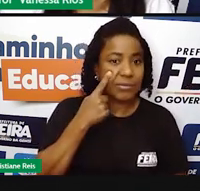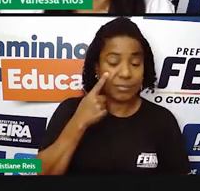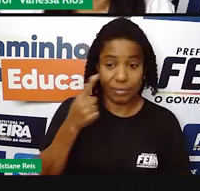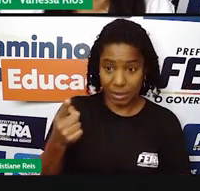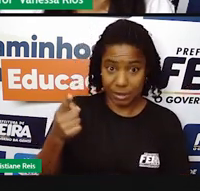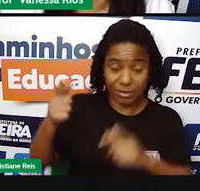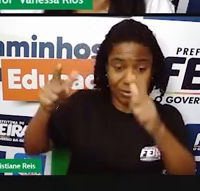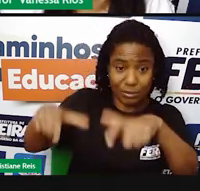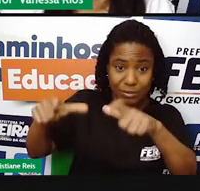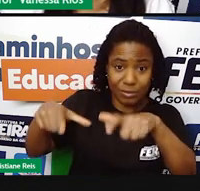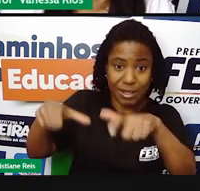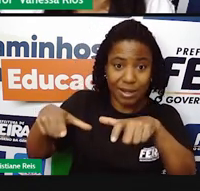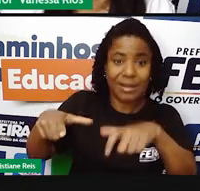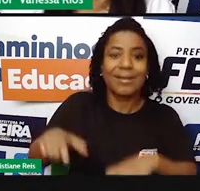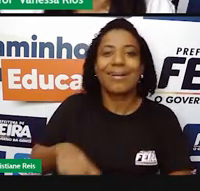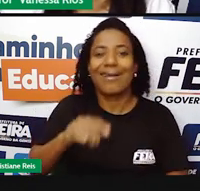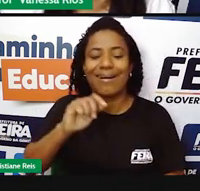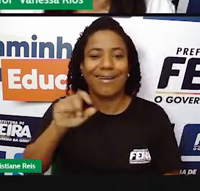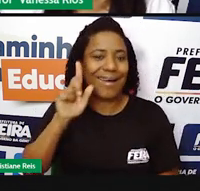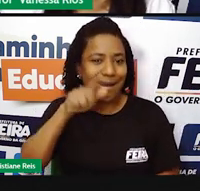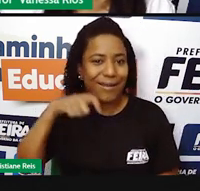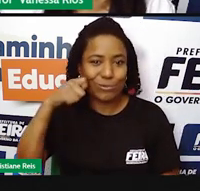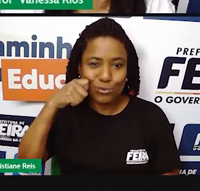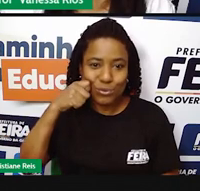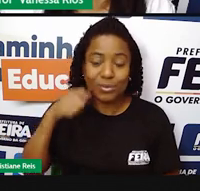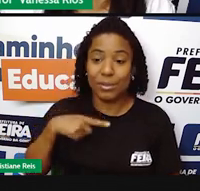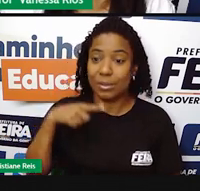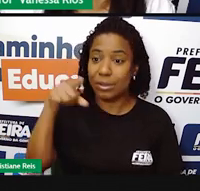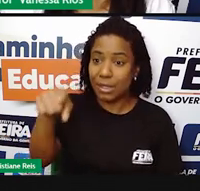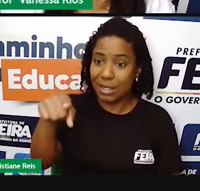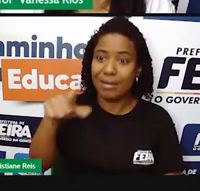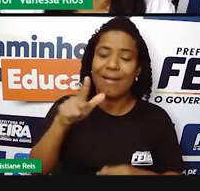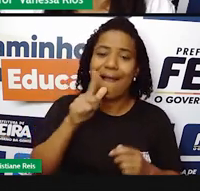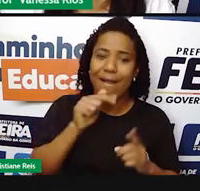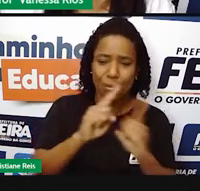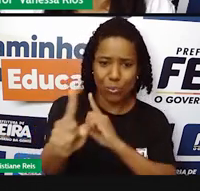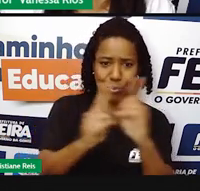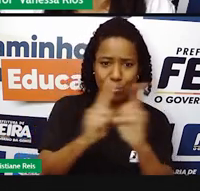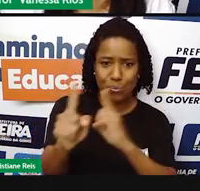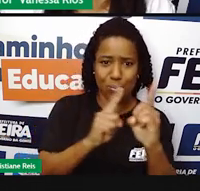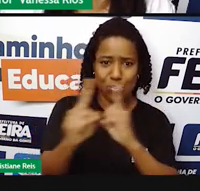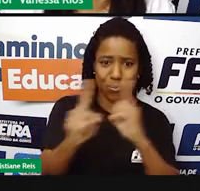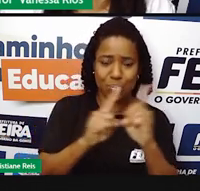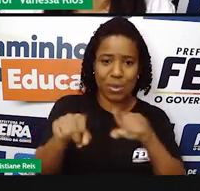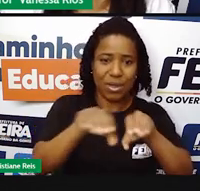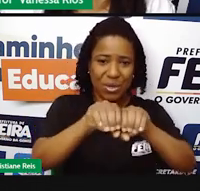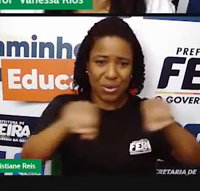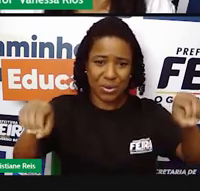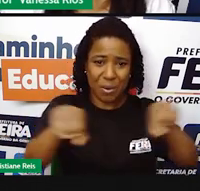centro de Aracaju essa semana transformou uma das principais avenidas da capital num rio.